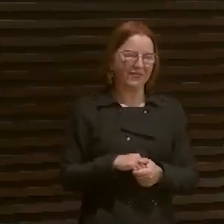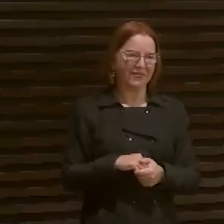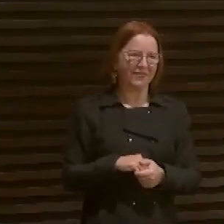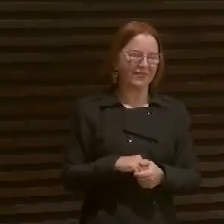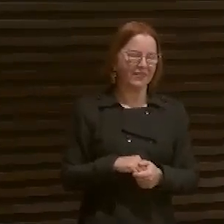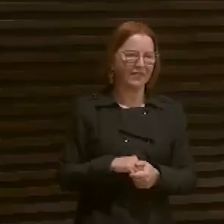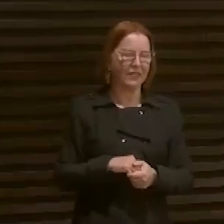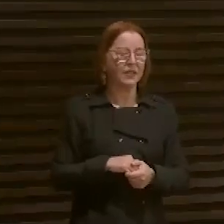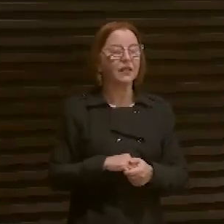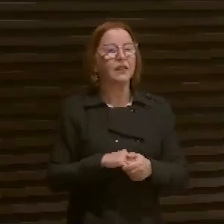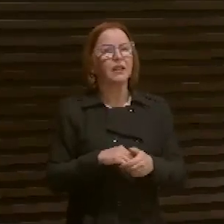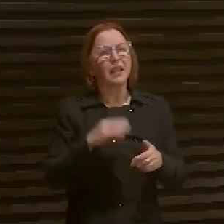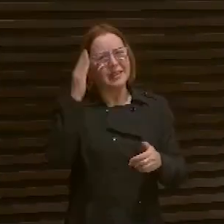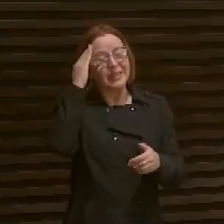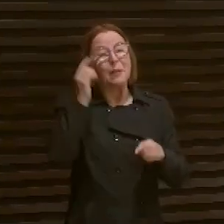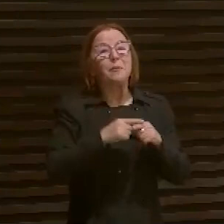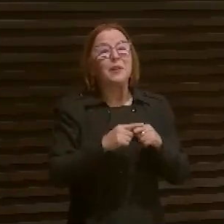Sabe por que isso acontece, irmãos?